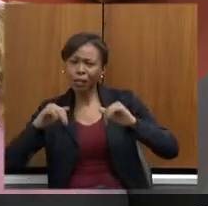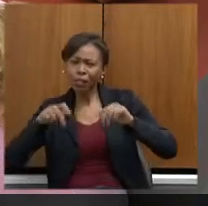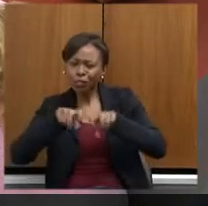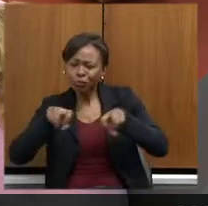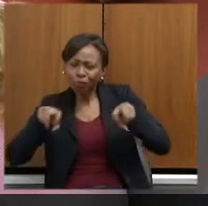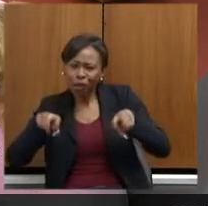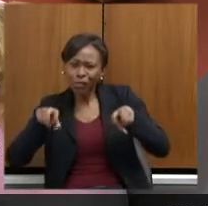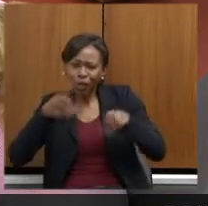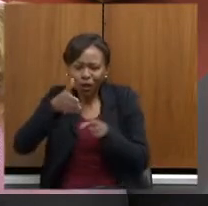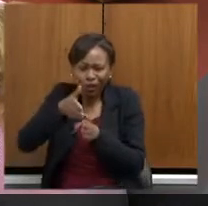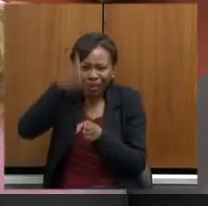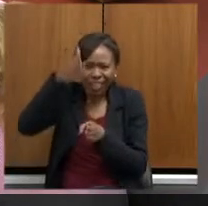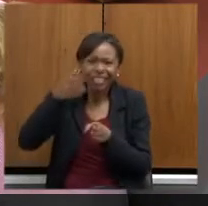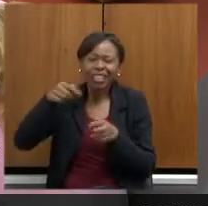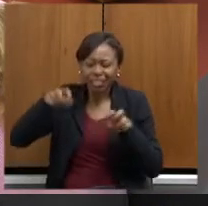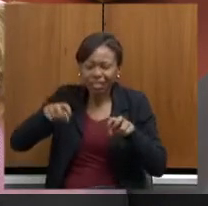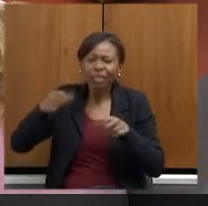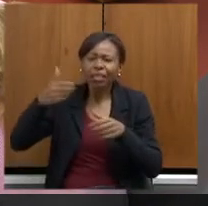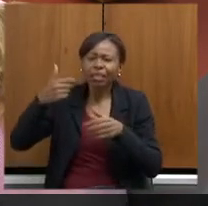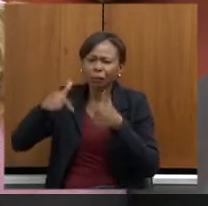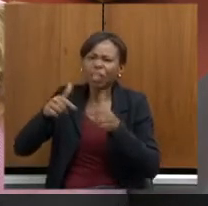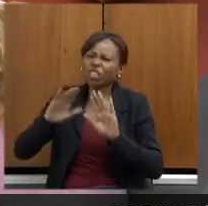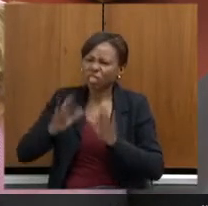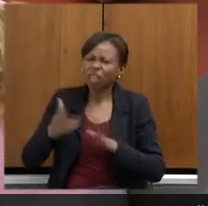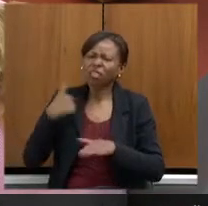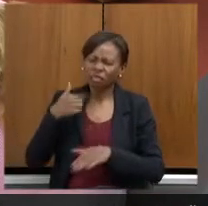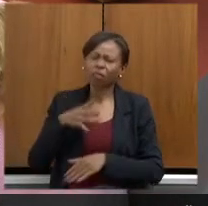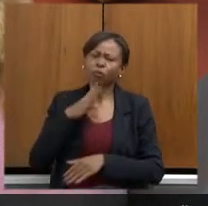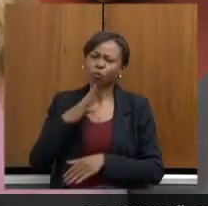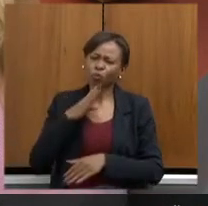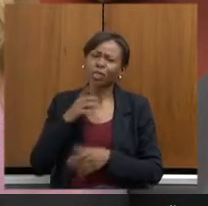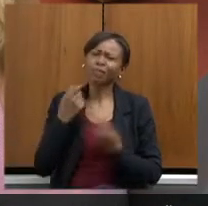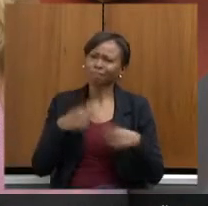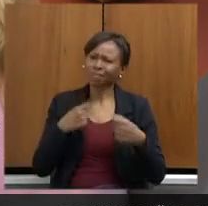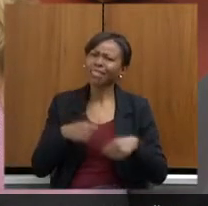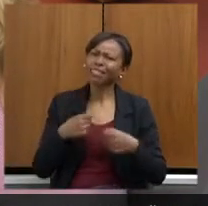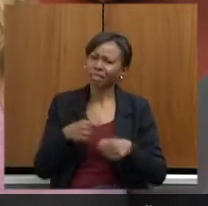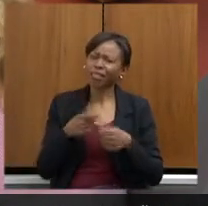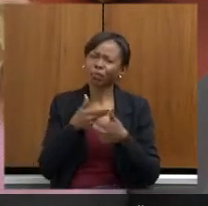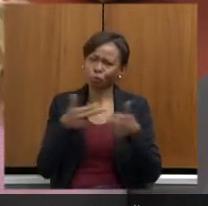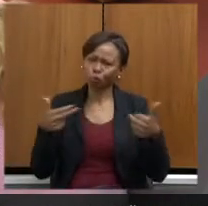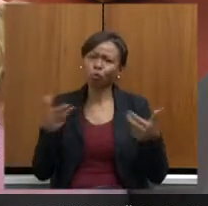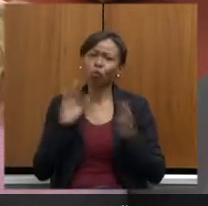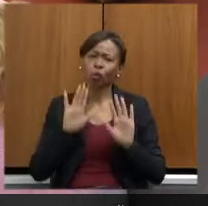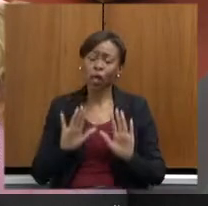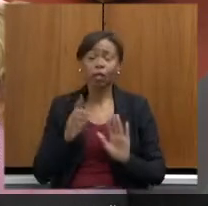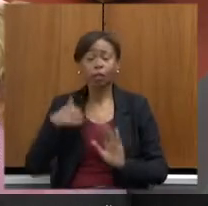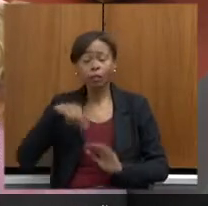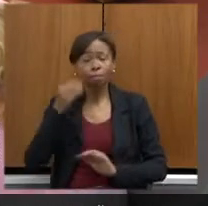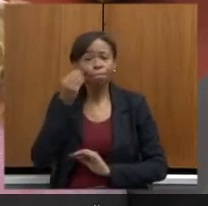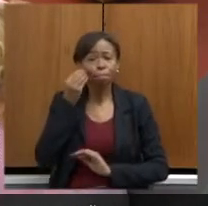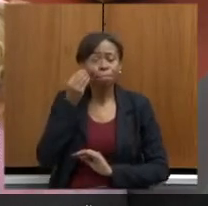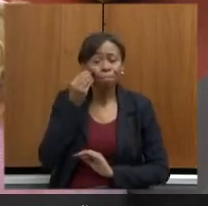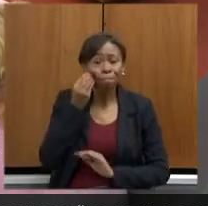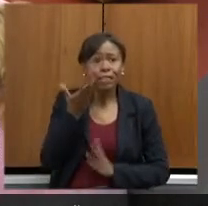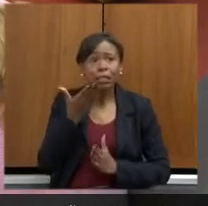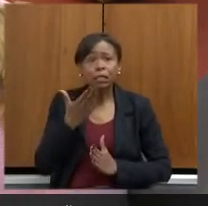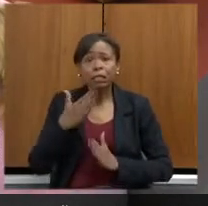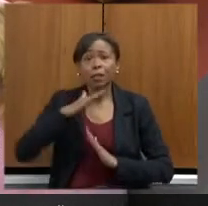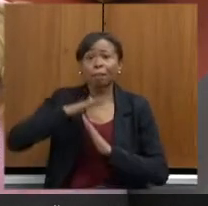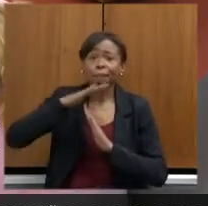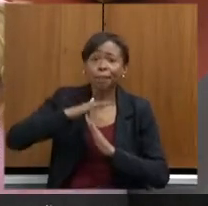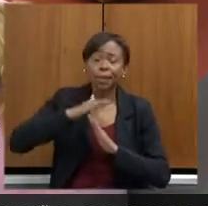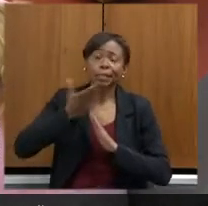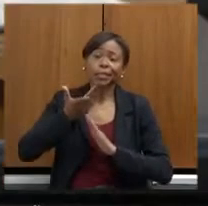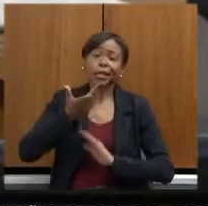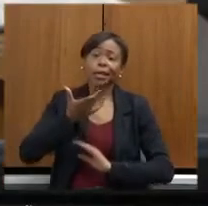sabe dessa necessidade tô nós toma tempos e estão tentando dentro das condições dentro do limite de responsabilidade fiscal dentro das